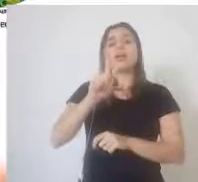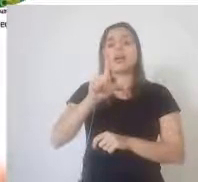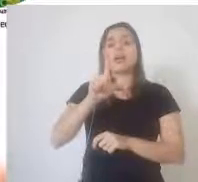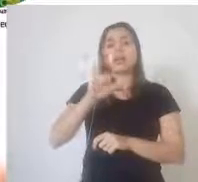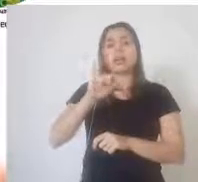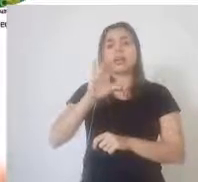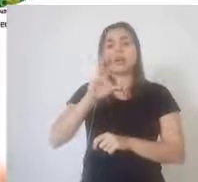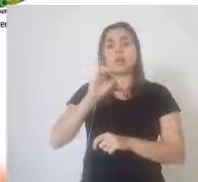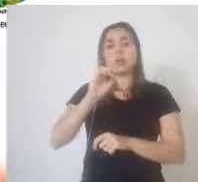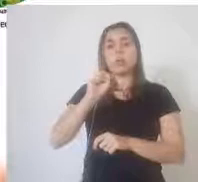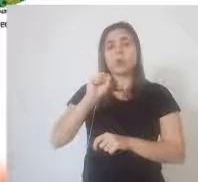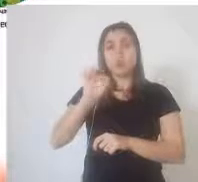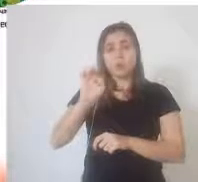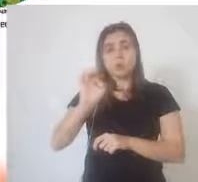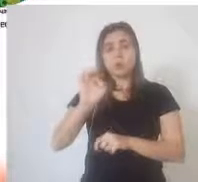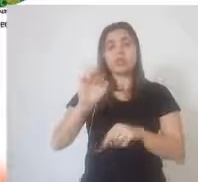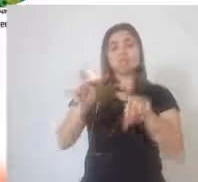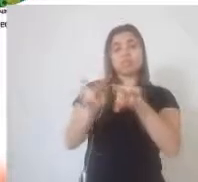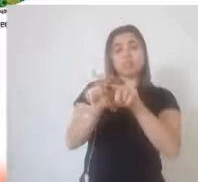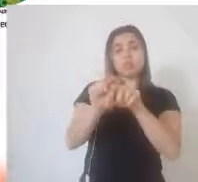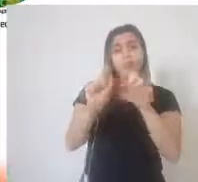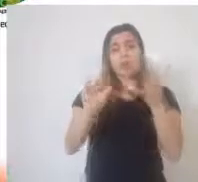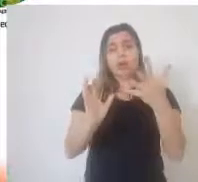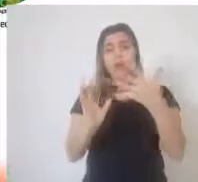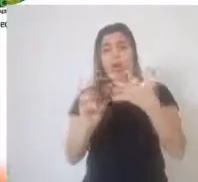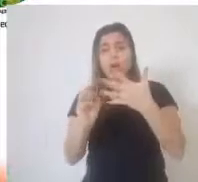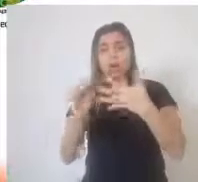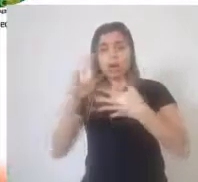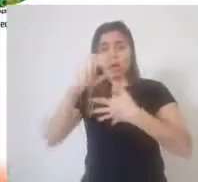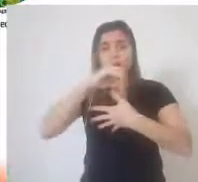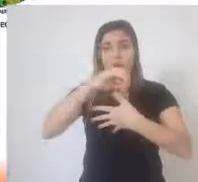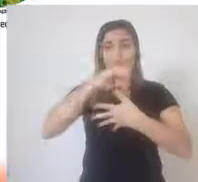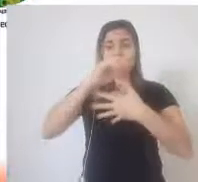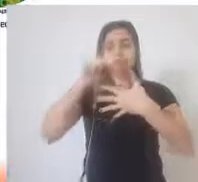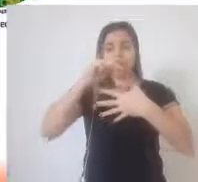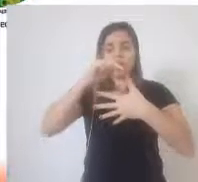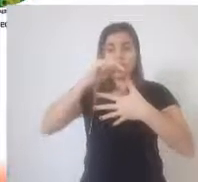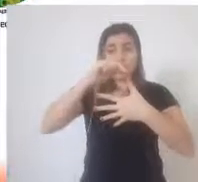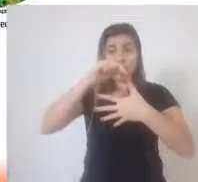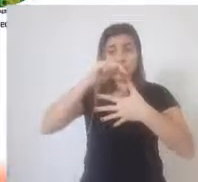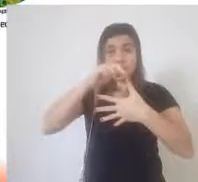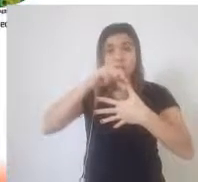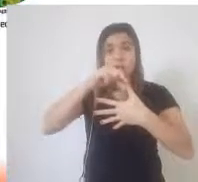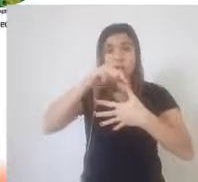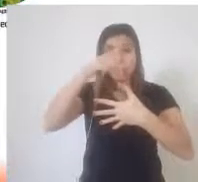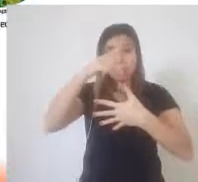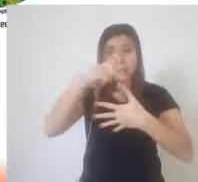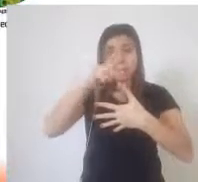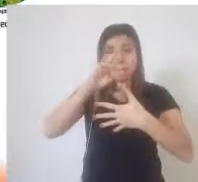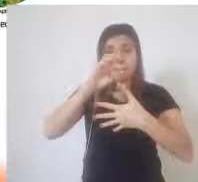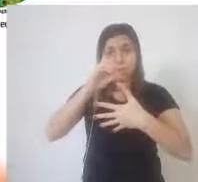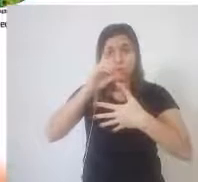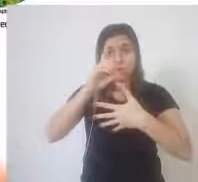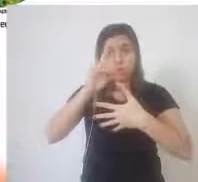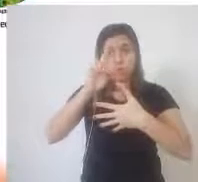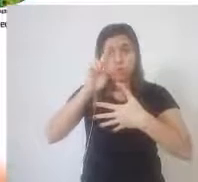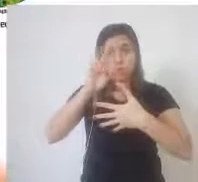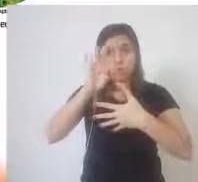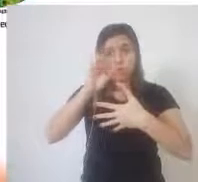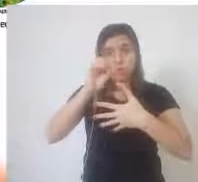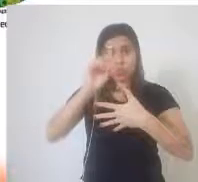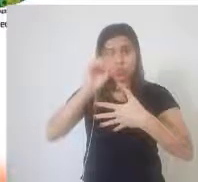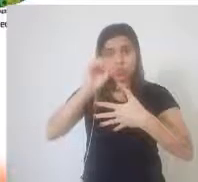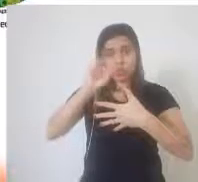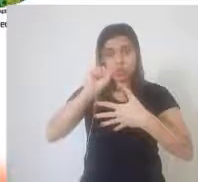glicose. E a partir da cadeia e das teias alimentares, essa energia vai sendo passada para